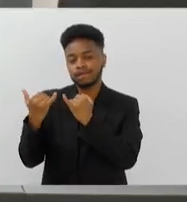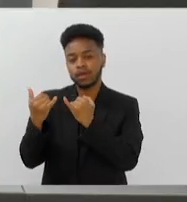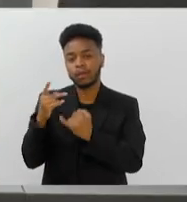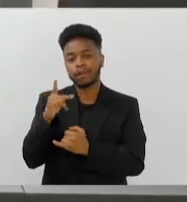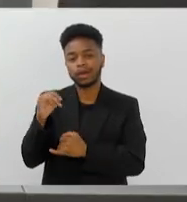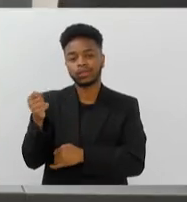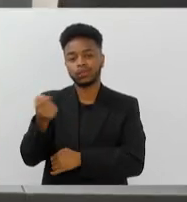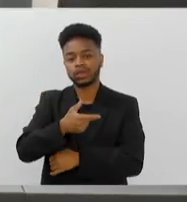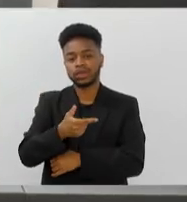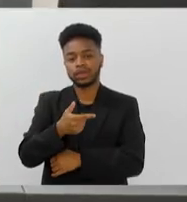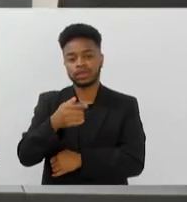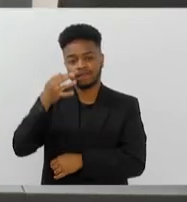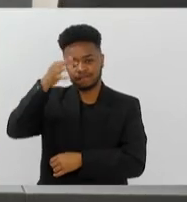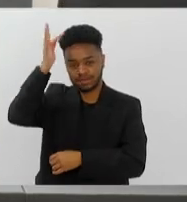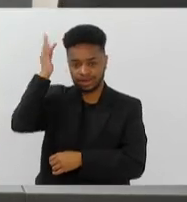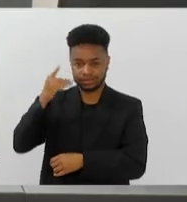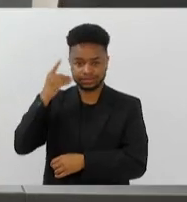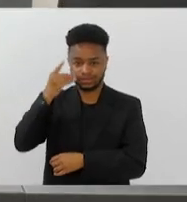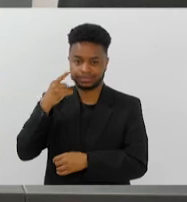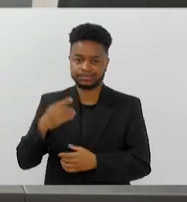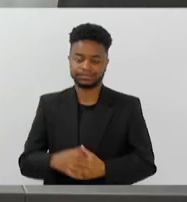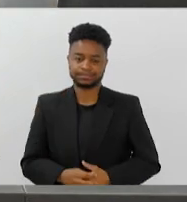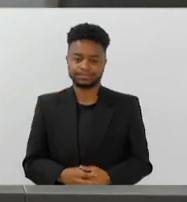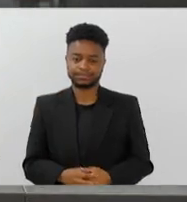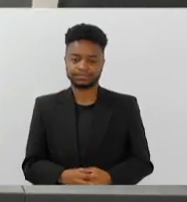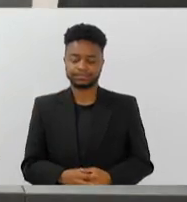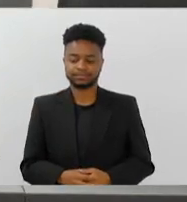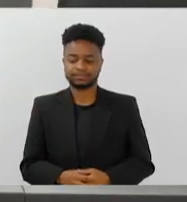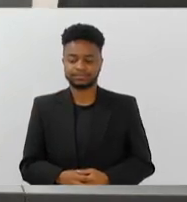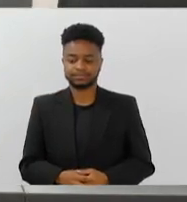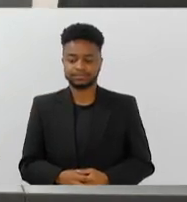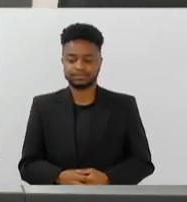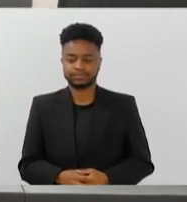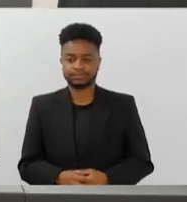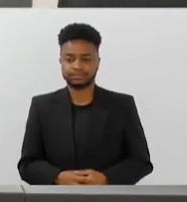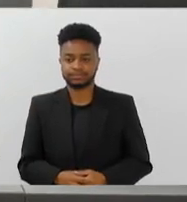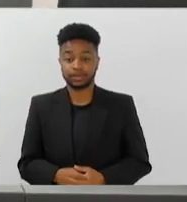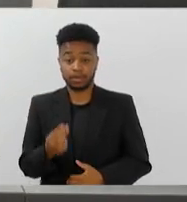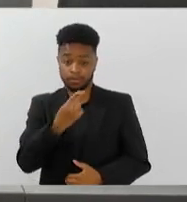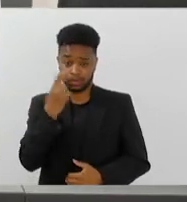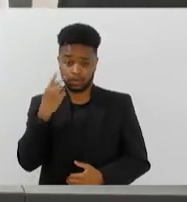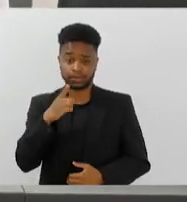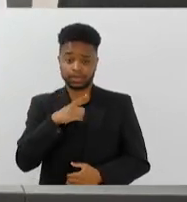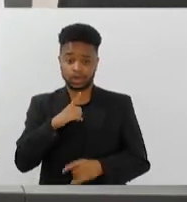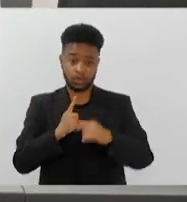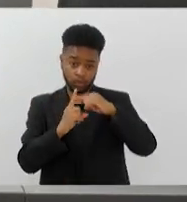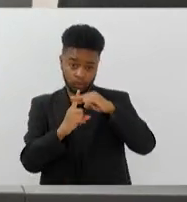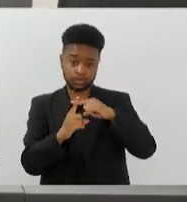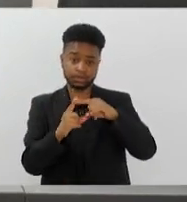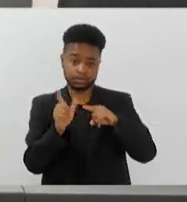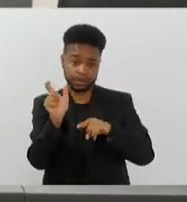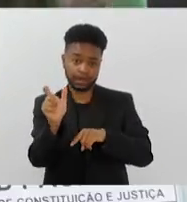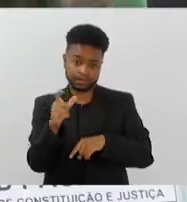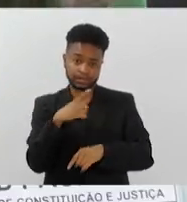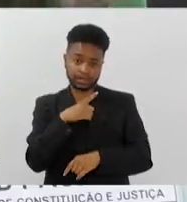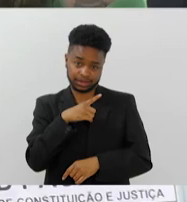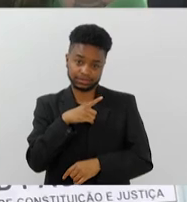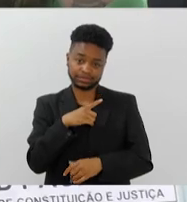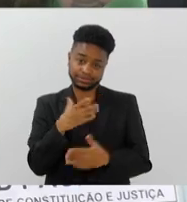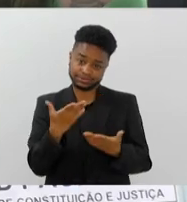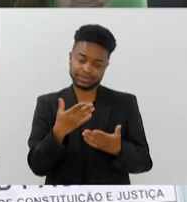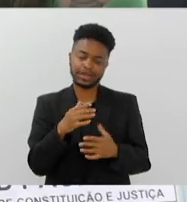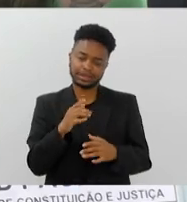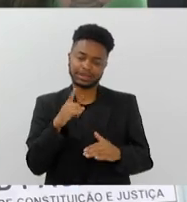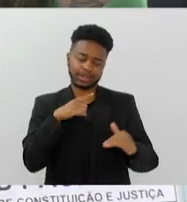cara. Tá no próprio nome. Se bem que no meu nome eu tenho Cruz. É Frederico Augusto Cruz Pacheco. Então, bom, então vocês